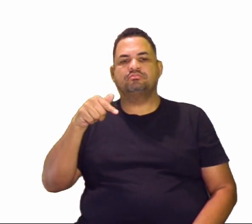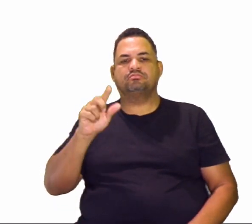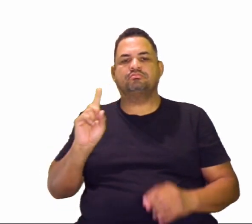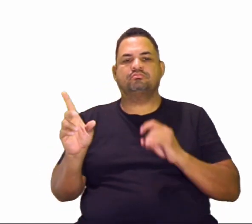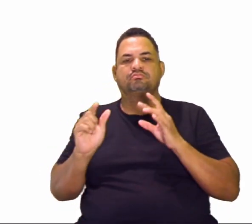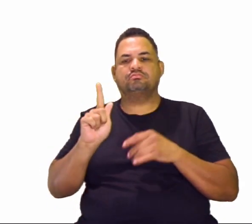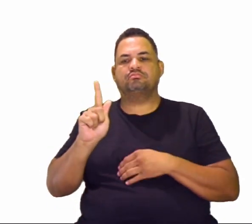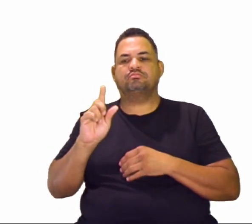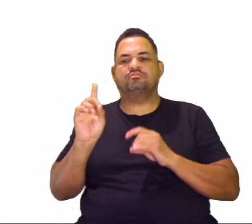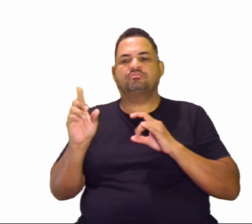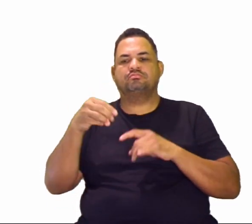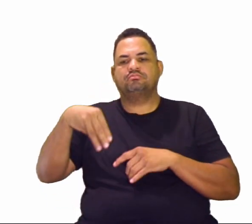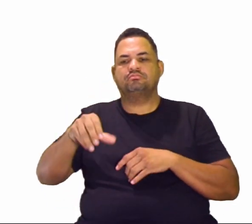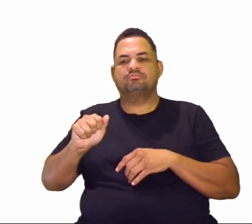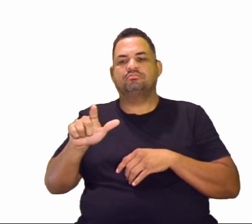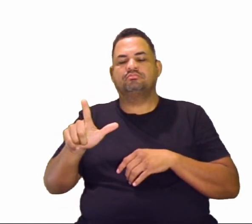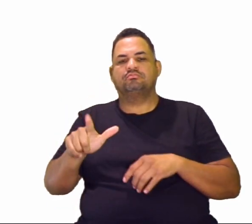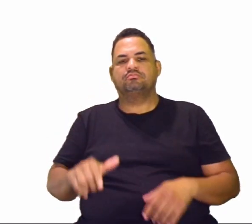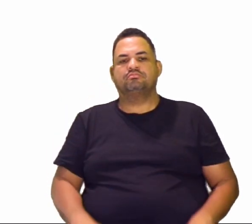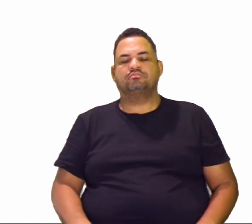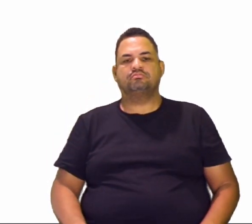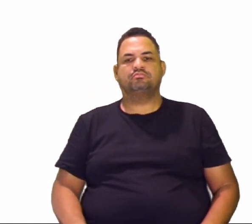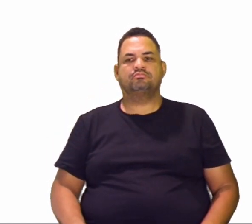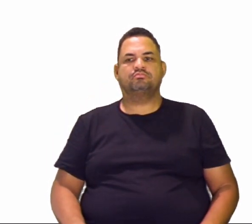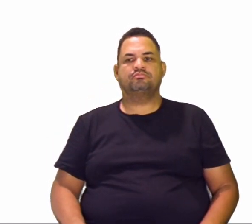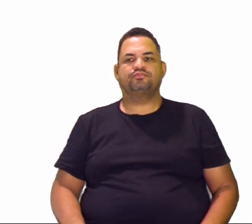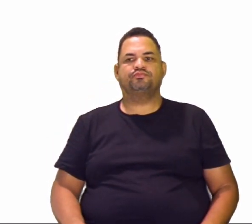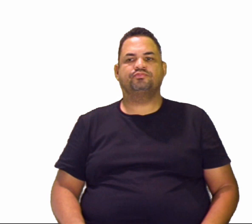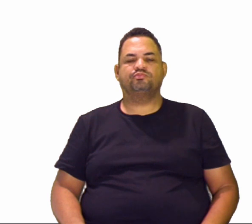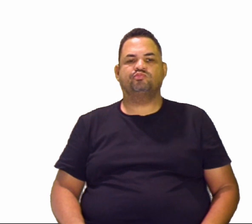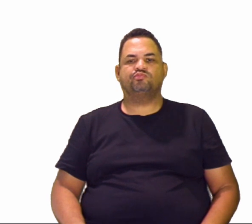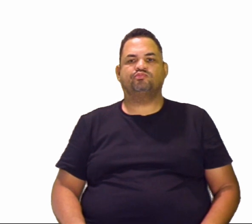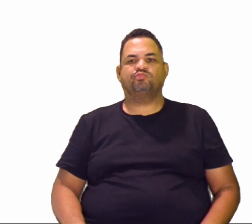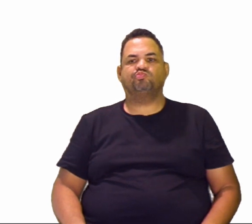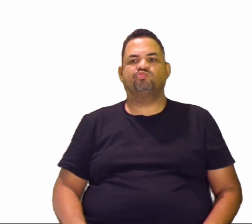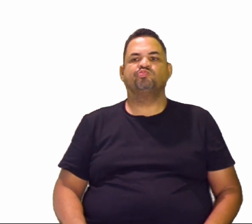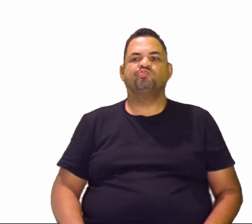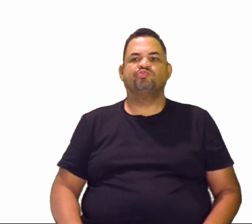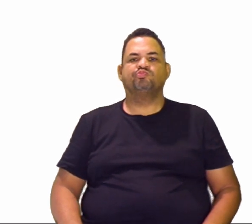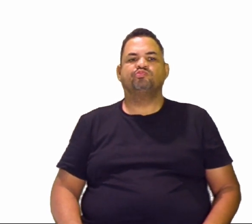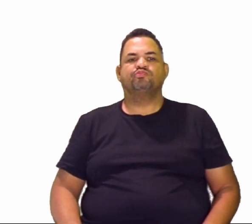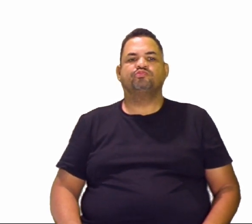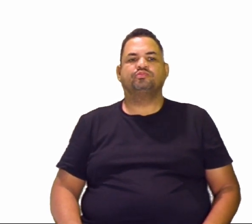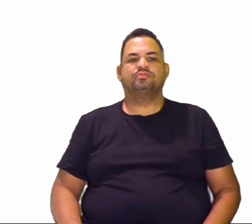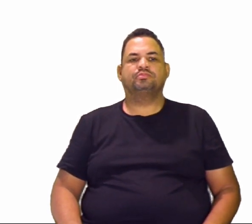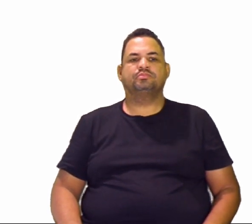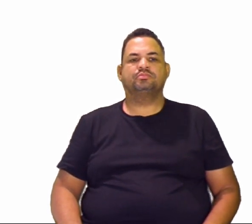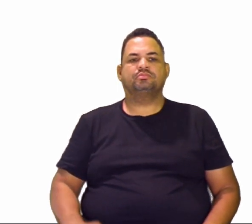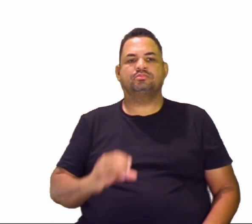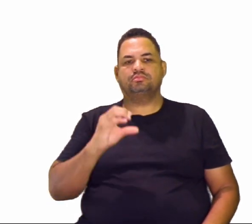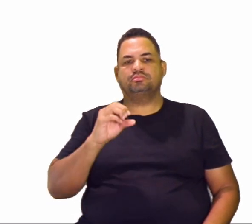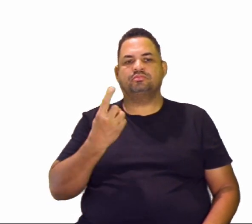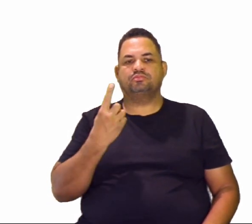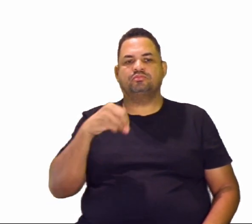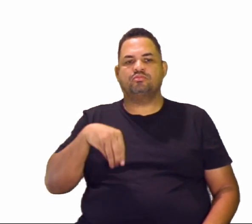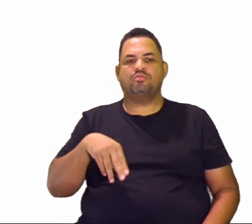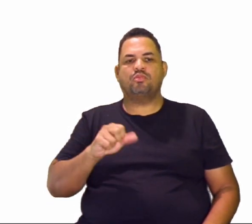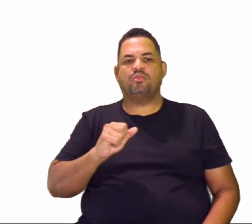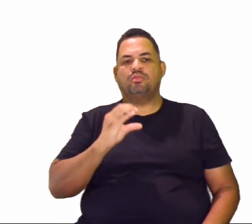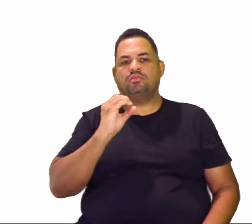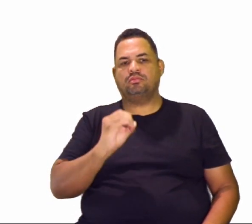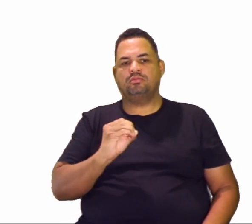por mol. Quer dizer, o mol de alumínio tem 27 gramas. E o mol de